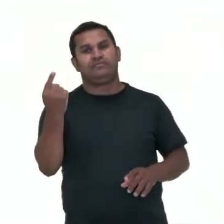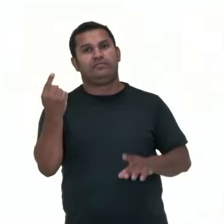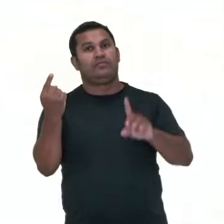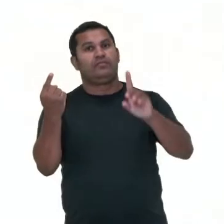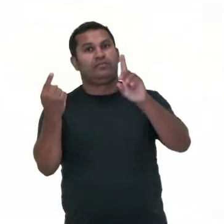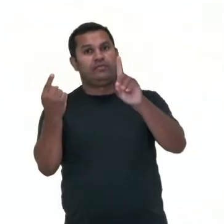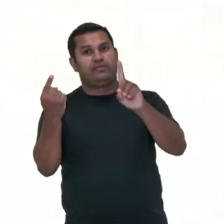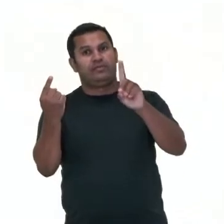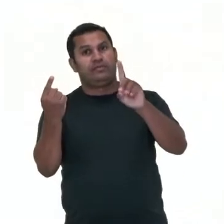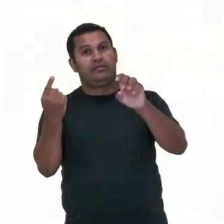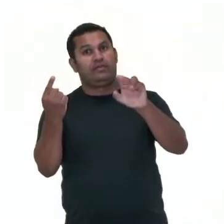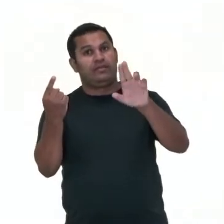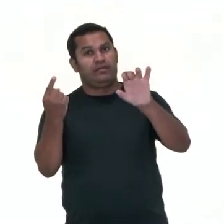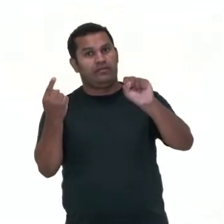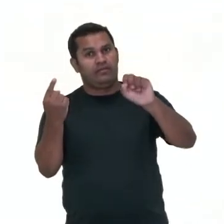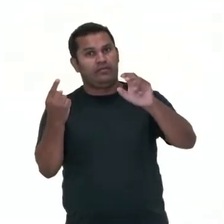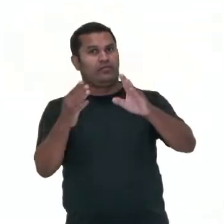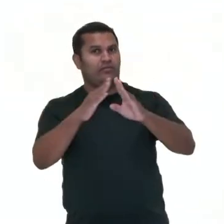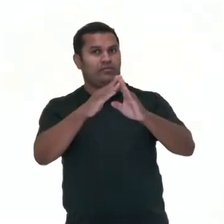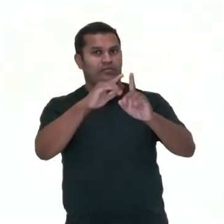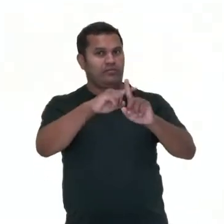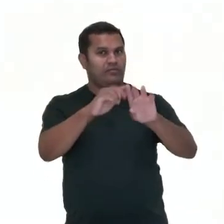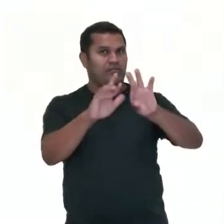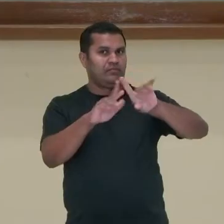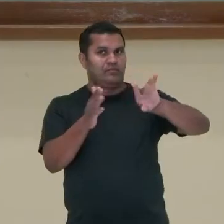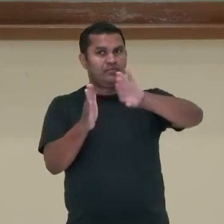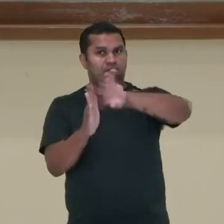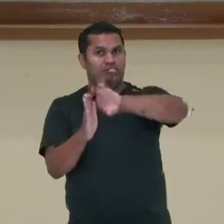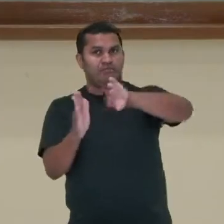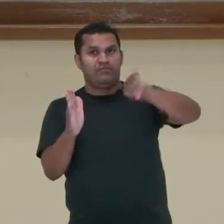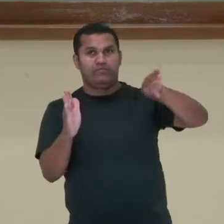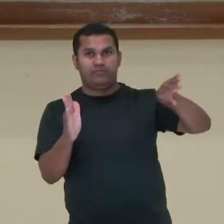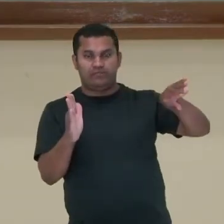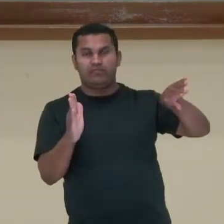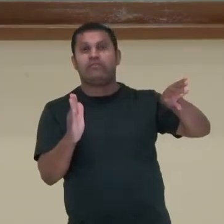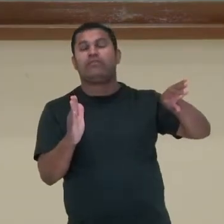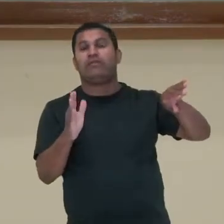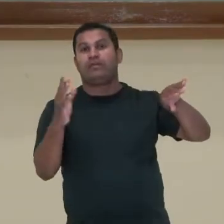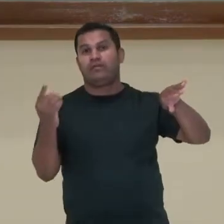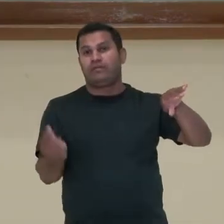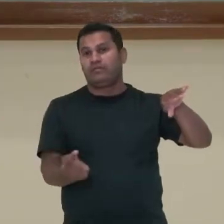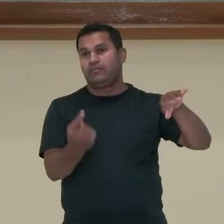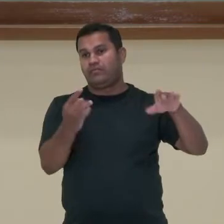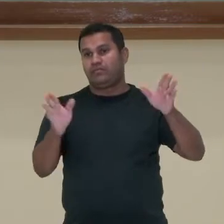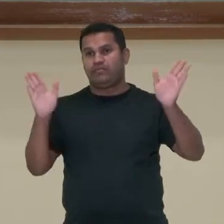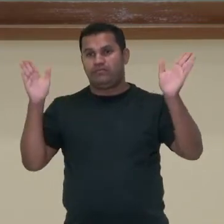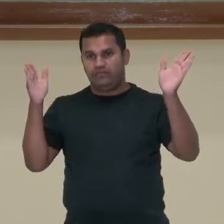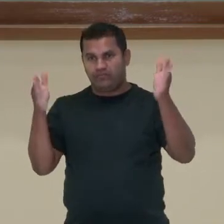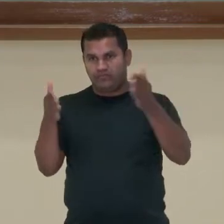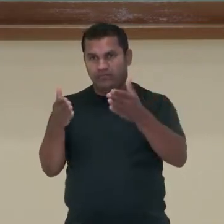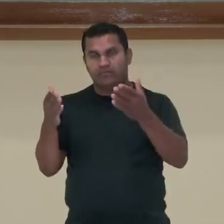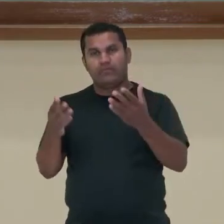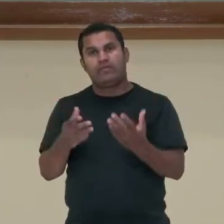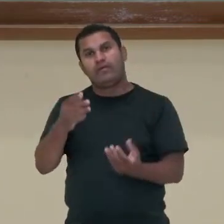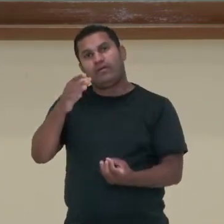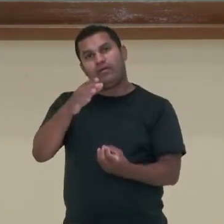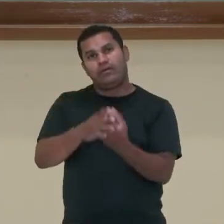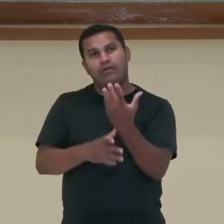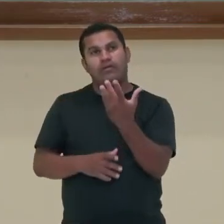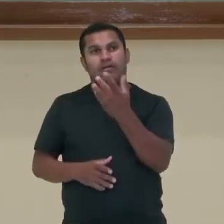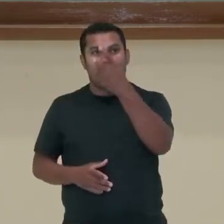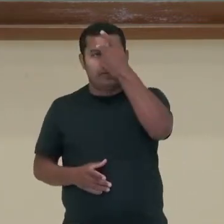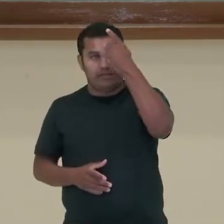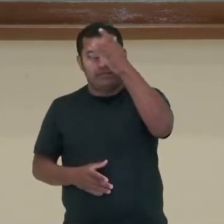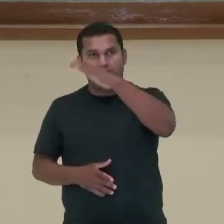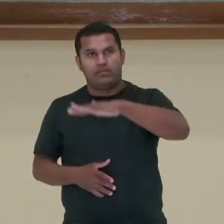lado de maneira nenhuma. Só que o homem tem liberdade de ser religioso ou não. Mas tudo que ele vai fazer como obra, dentro da arte ou dentro do pensamento